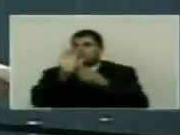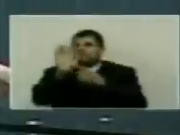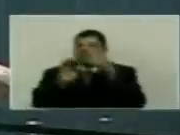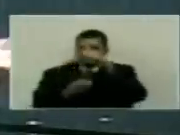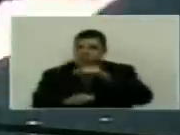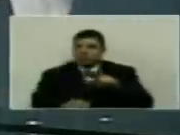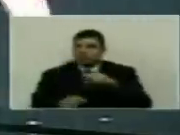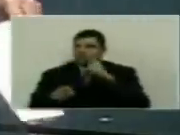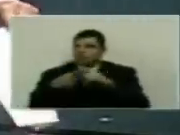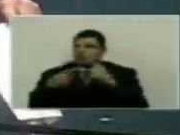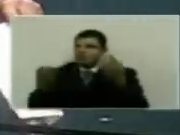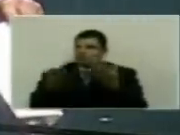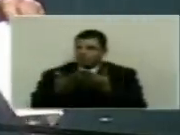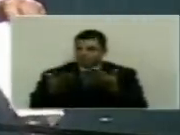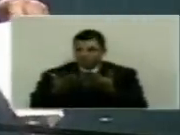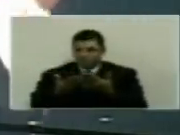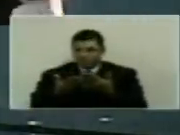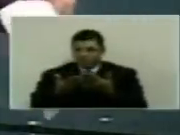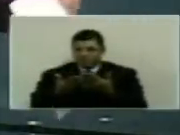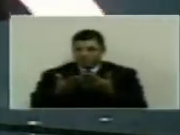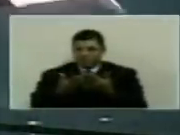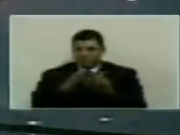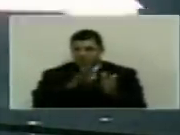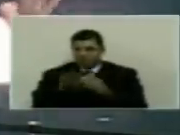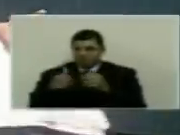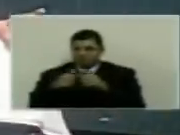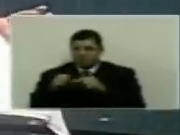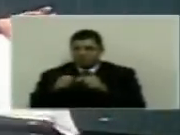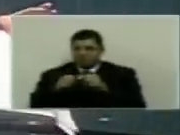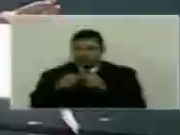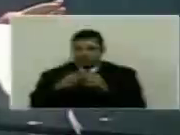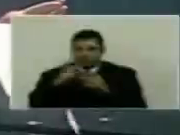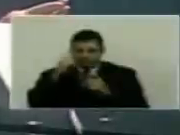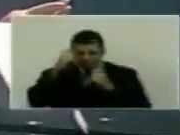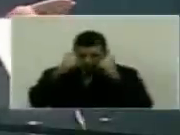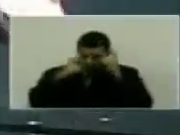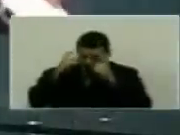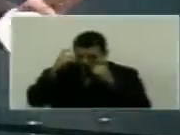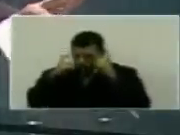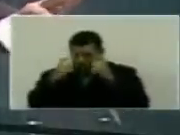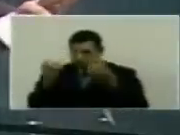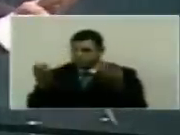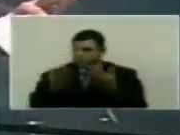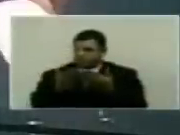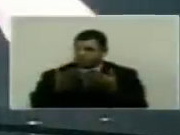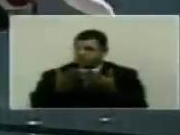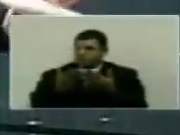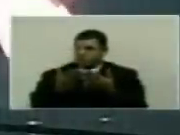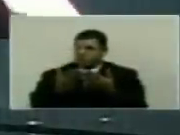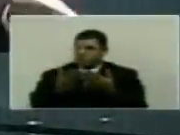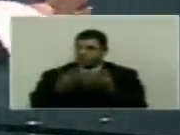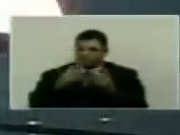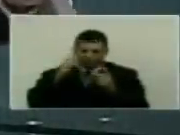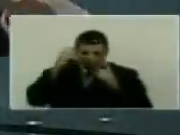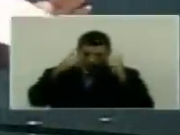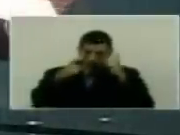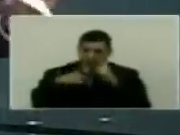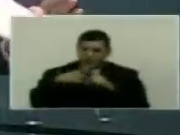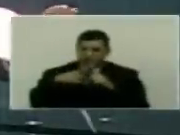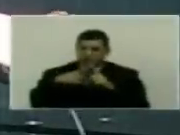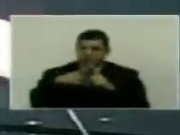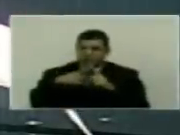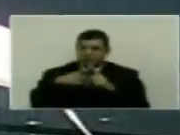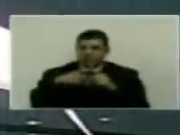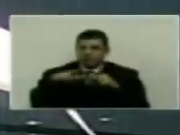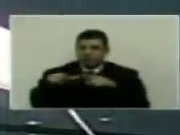amostragem? Porque hoje a licitação está frustrada. Hoje, a licitação está frustrada por uma